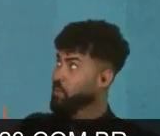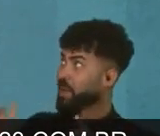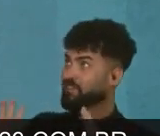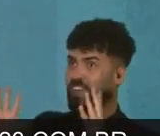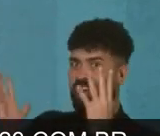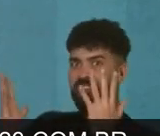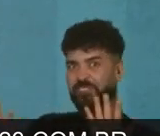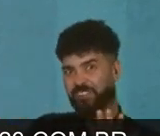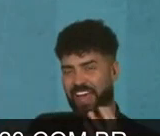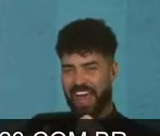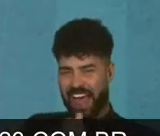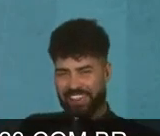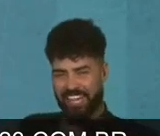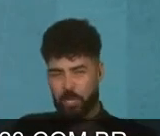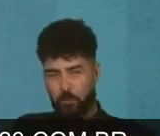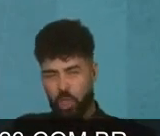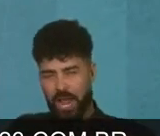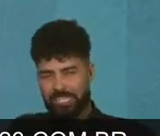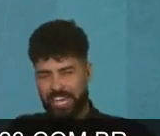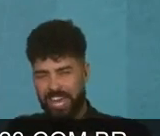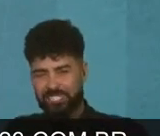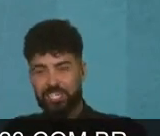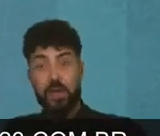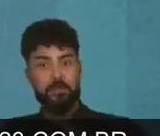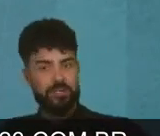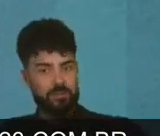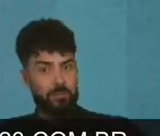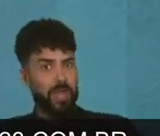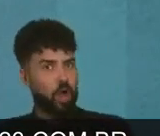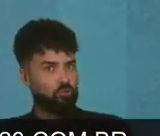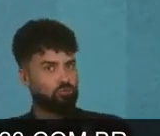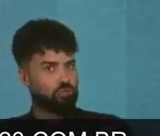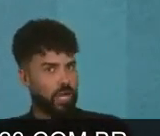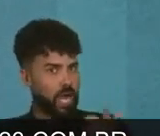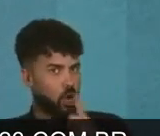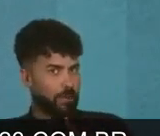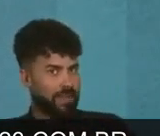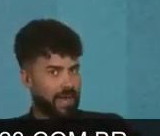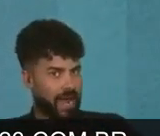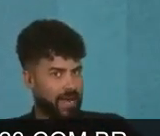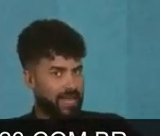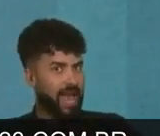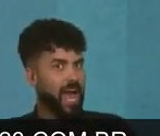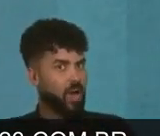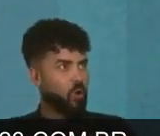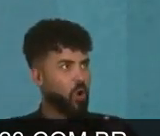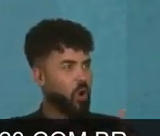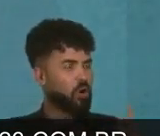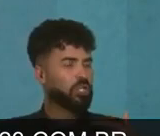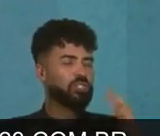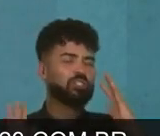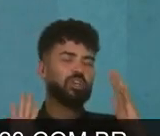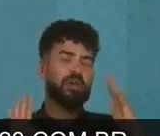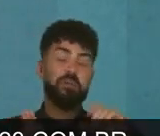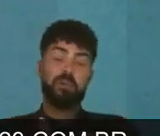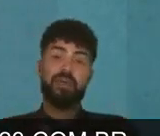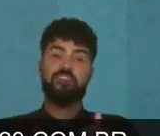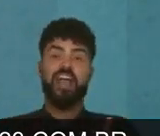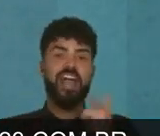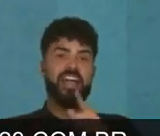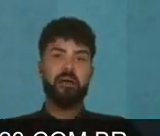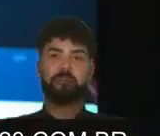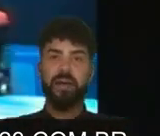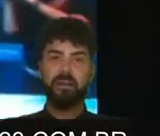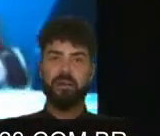evento atletas de várias modalidades muitos medalhistas e vários outros que ainda estão em busca do primeiro pódio